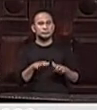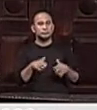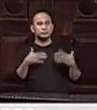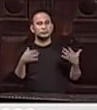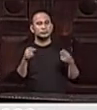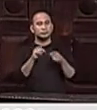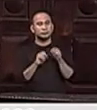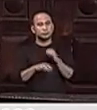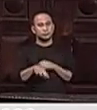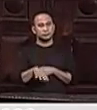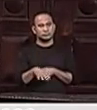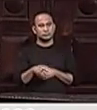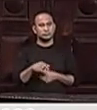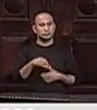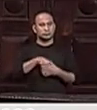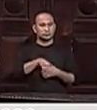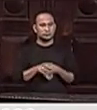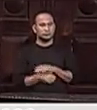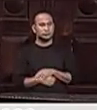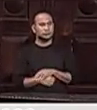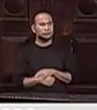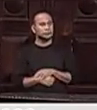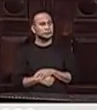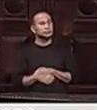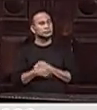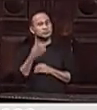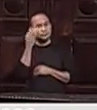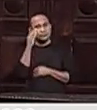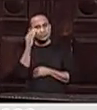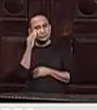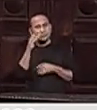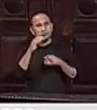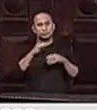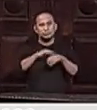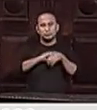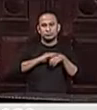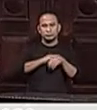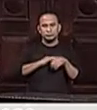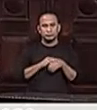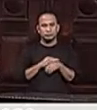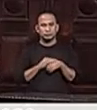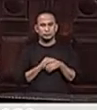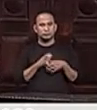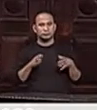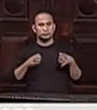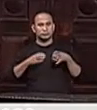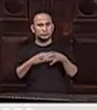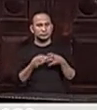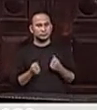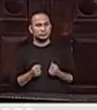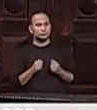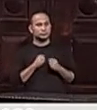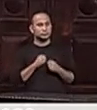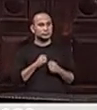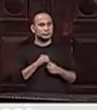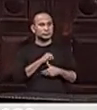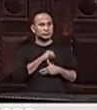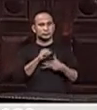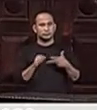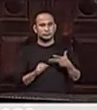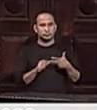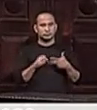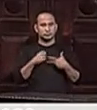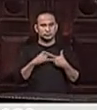eleito e acho que há necessidade de um entendimento, de um diálogo entre a Câmara Municipal, entre o Poder Executivo, para